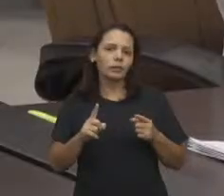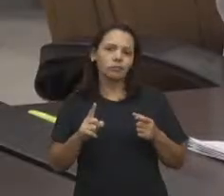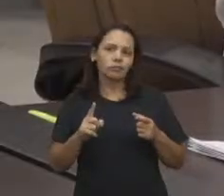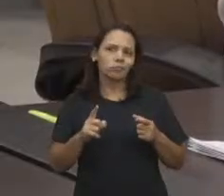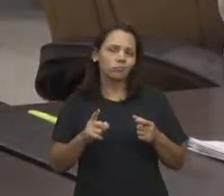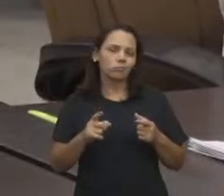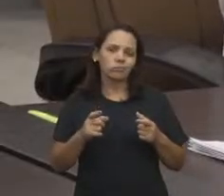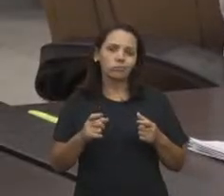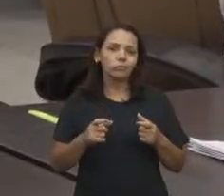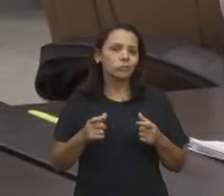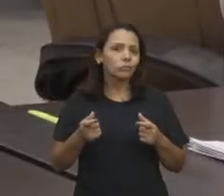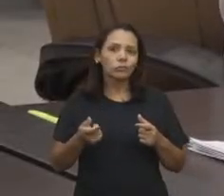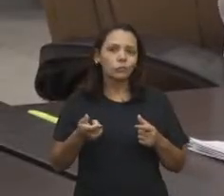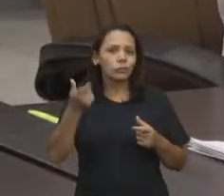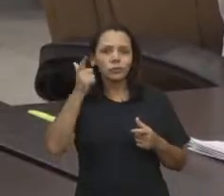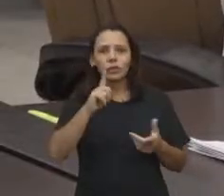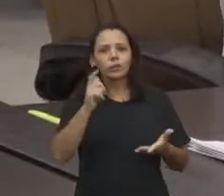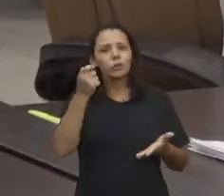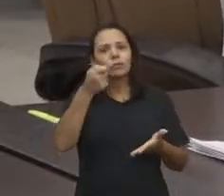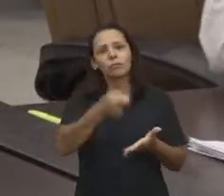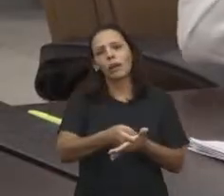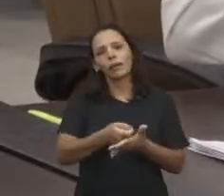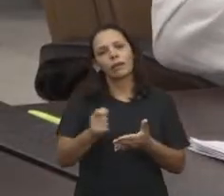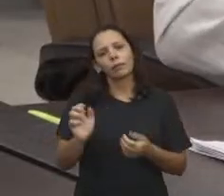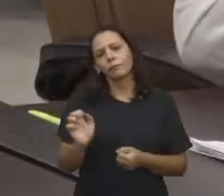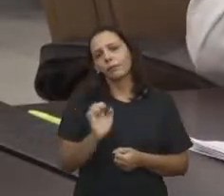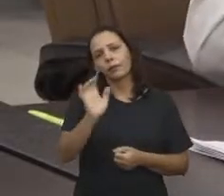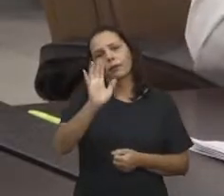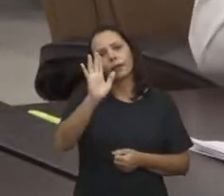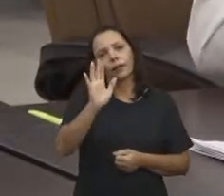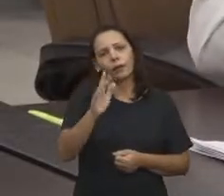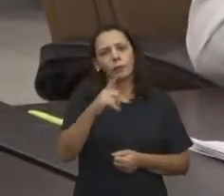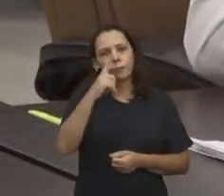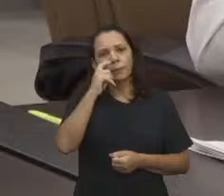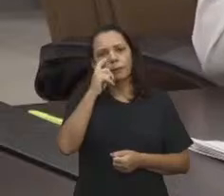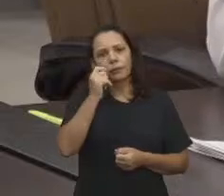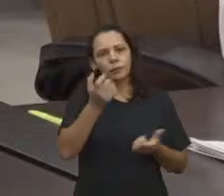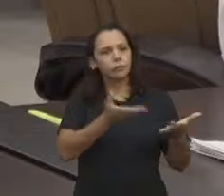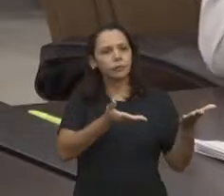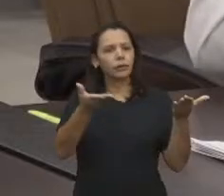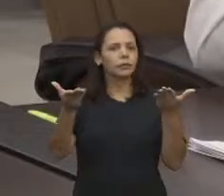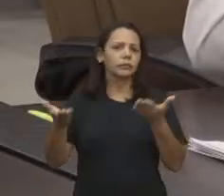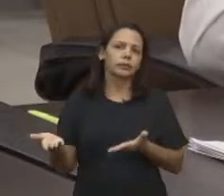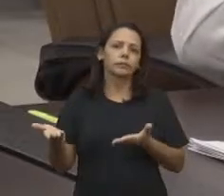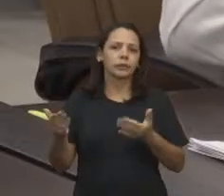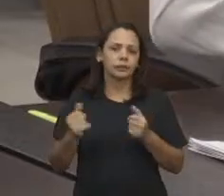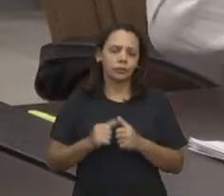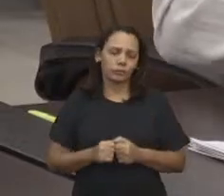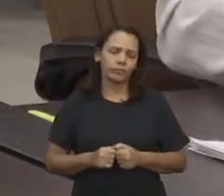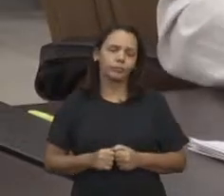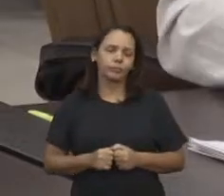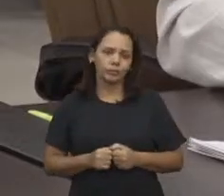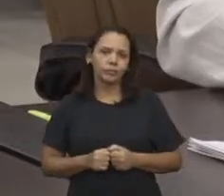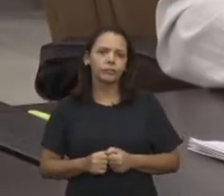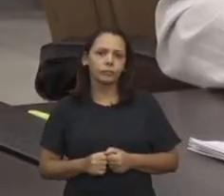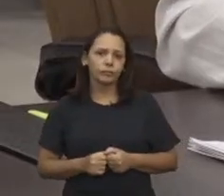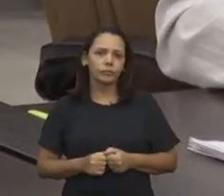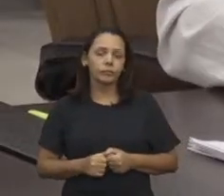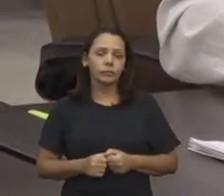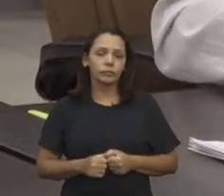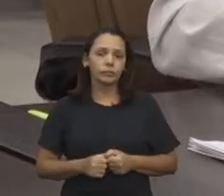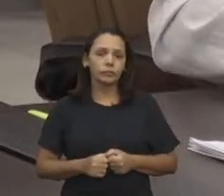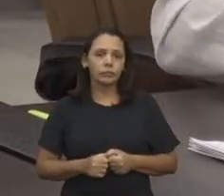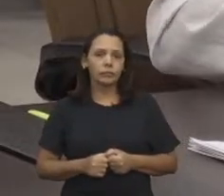vai construir, pagar um rio de dinheiro para ficar catando os entulhos e levando naquele local.